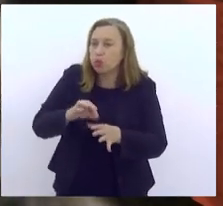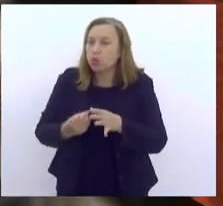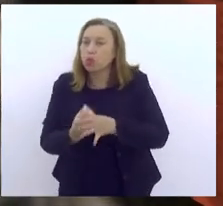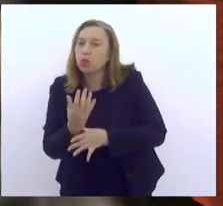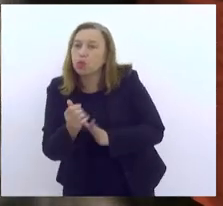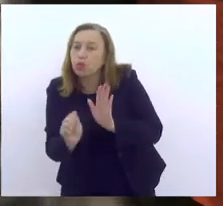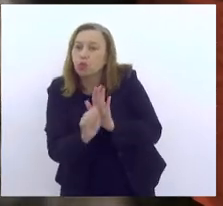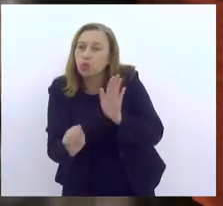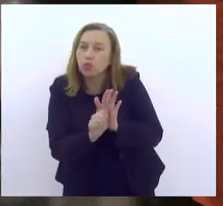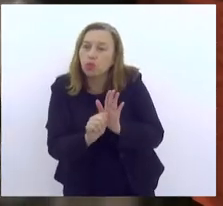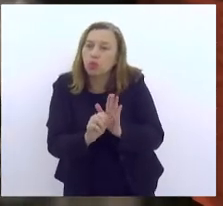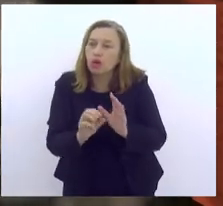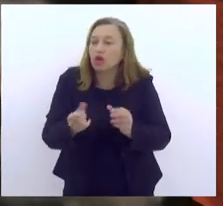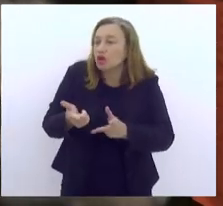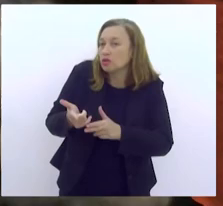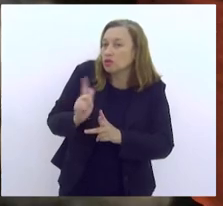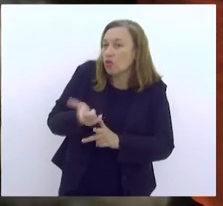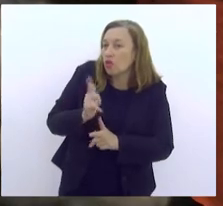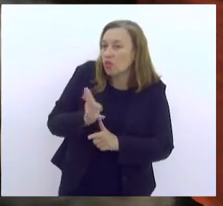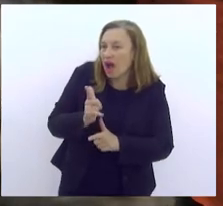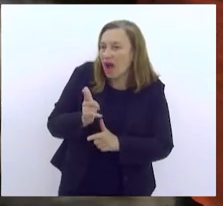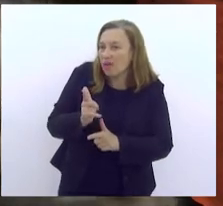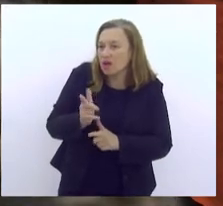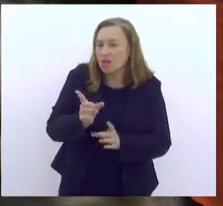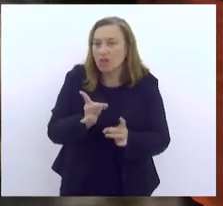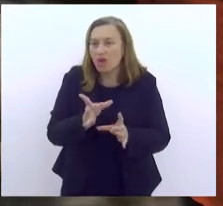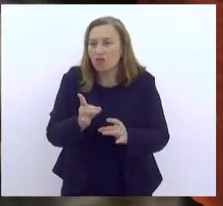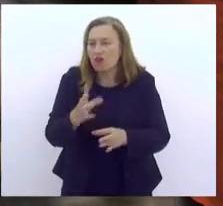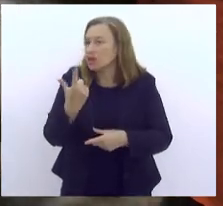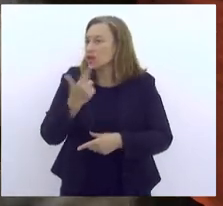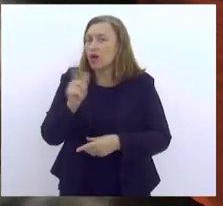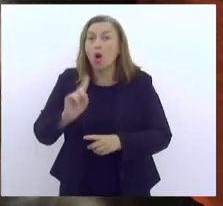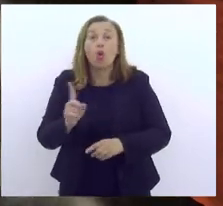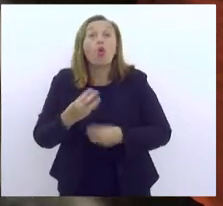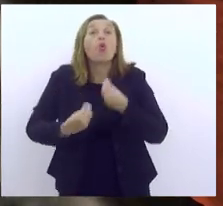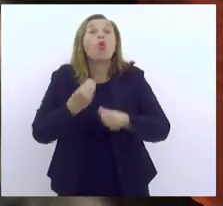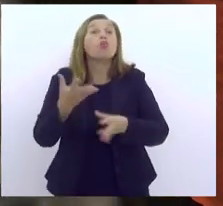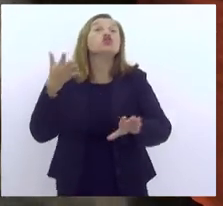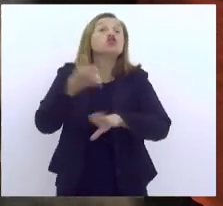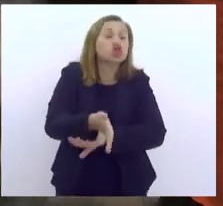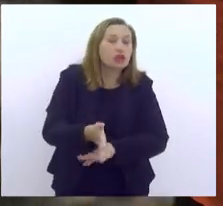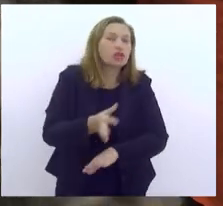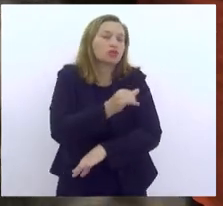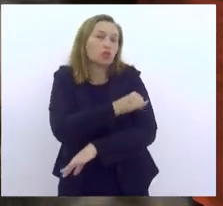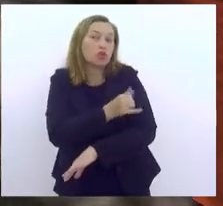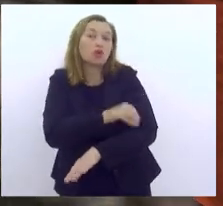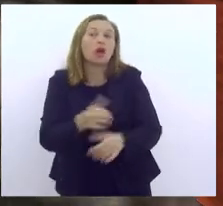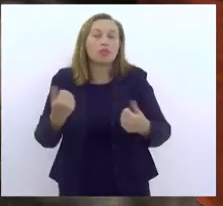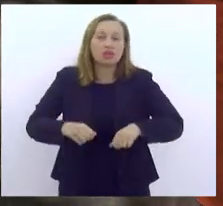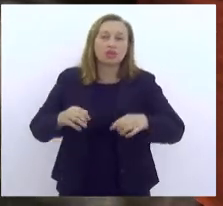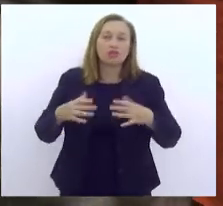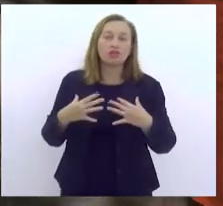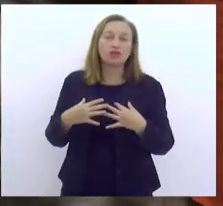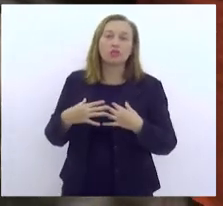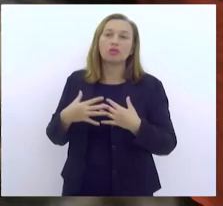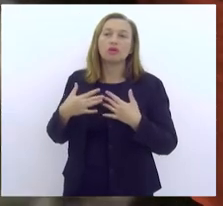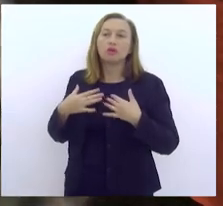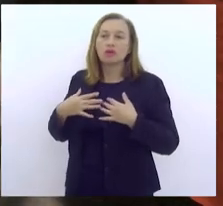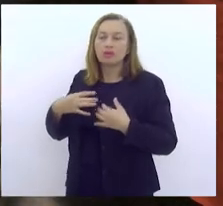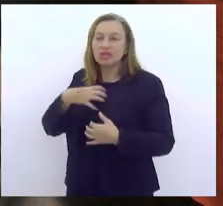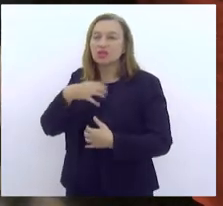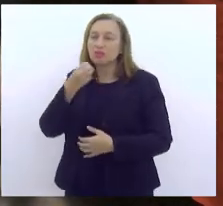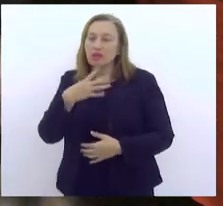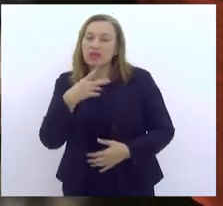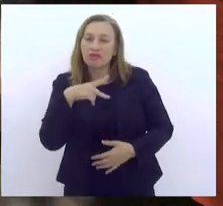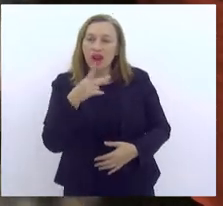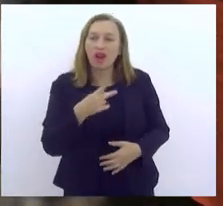nem vende arma. Então, como essas questões todas chegam? Mas é preciso, e eu fico muito à vontade para falar isso, e falo de uma